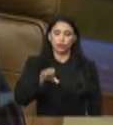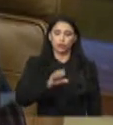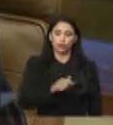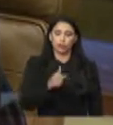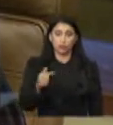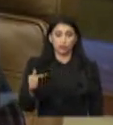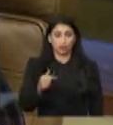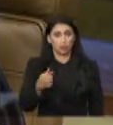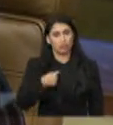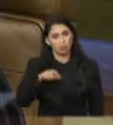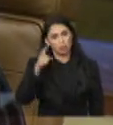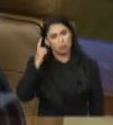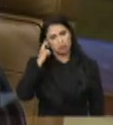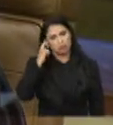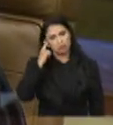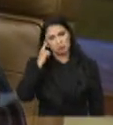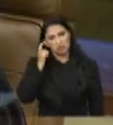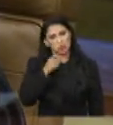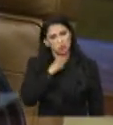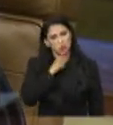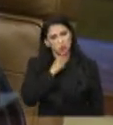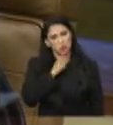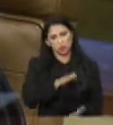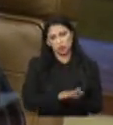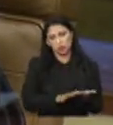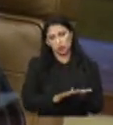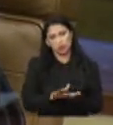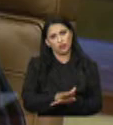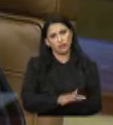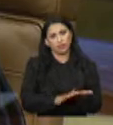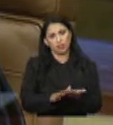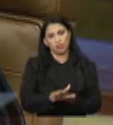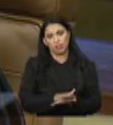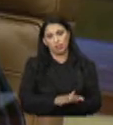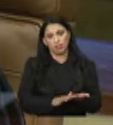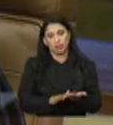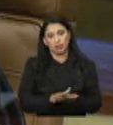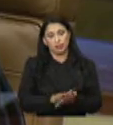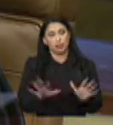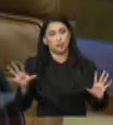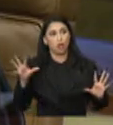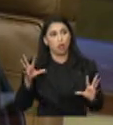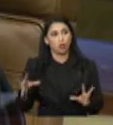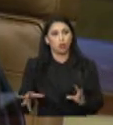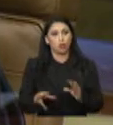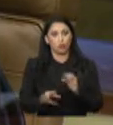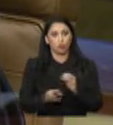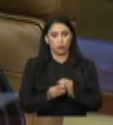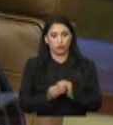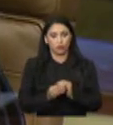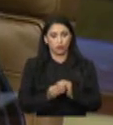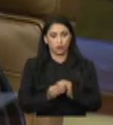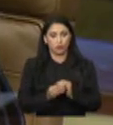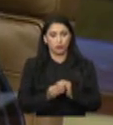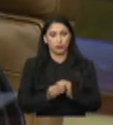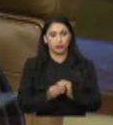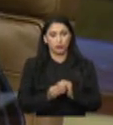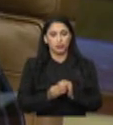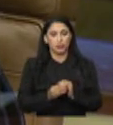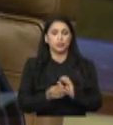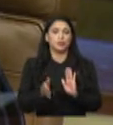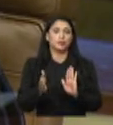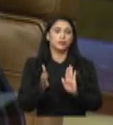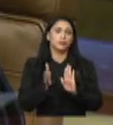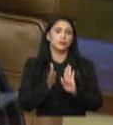897 Creio que não resta dúvida pela conclusão na conclusão que